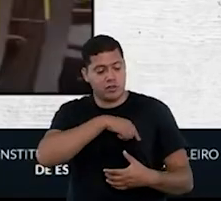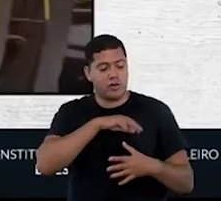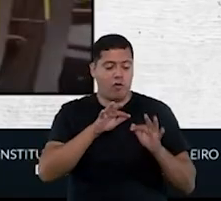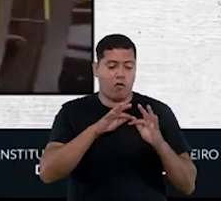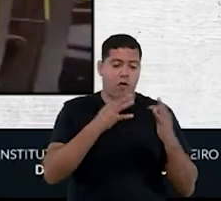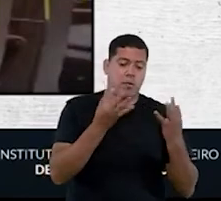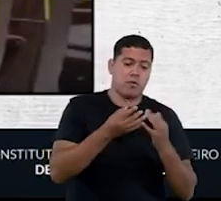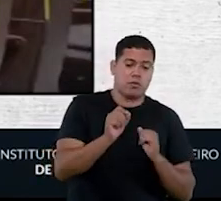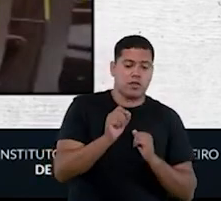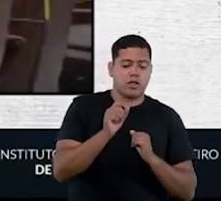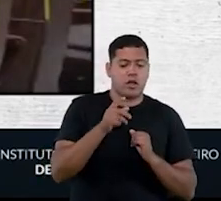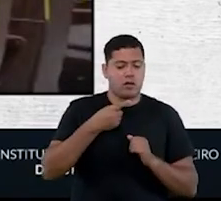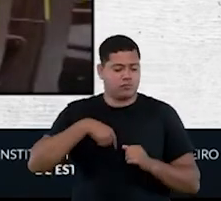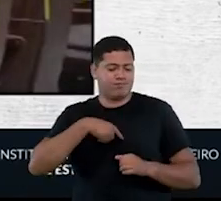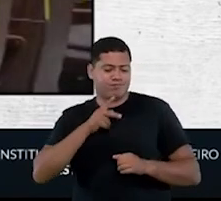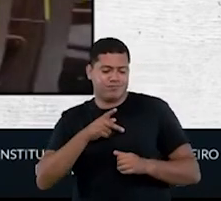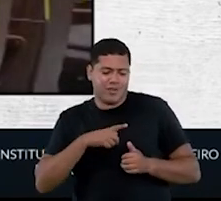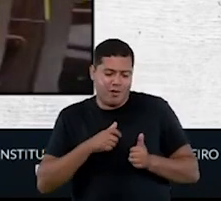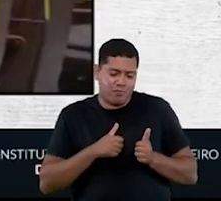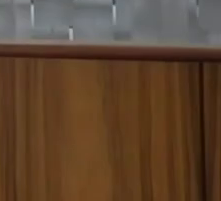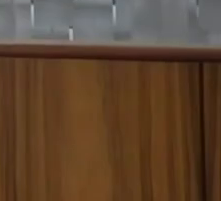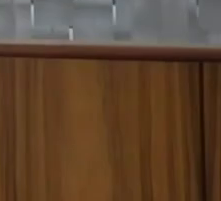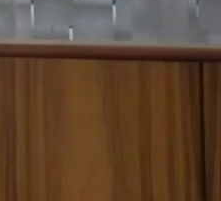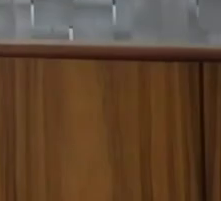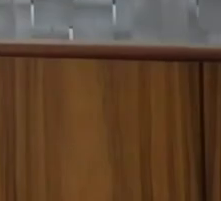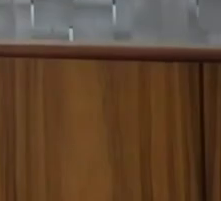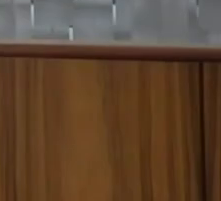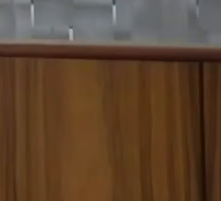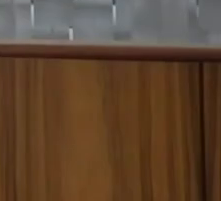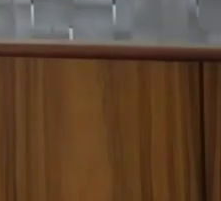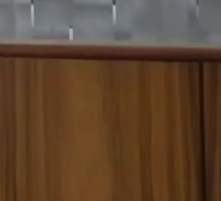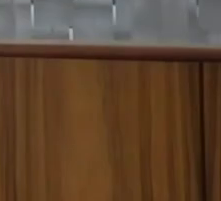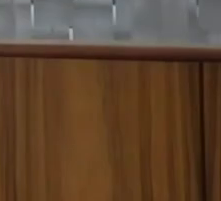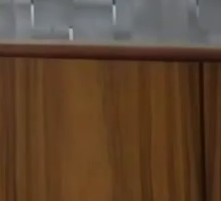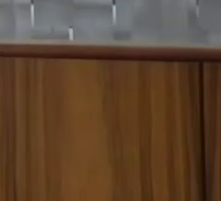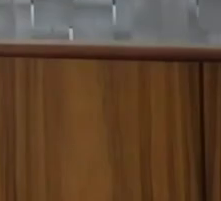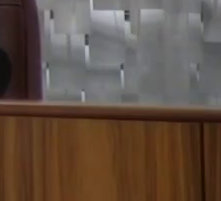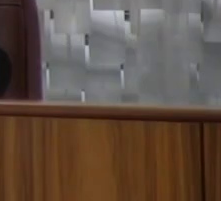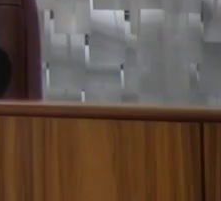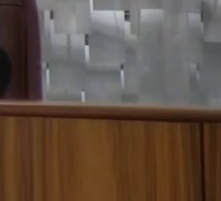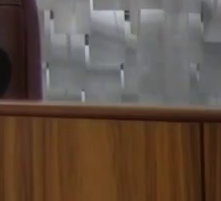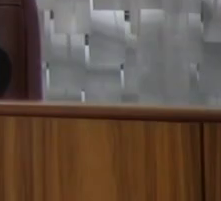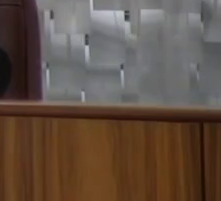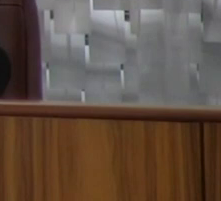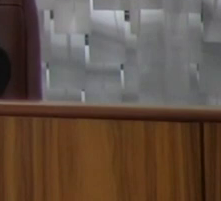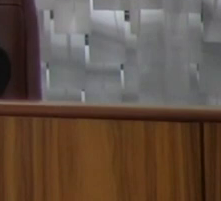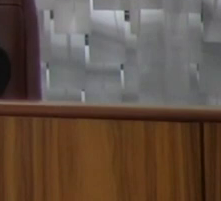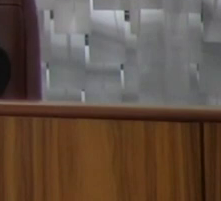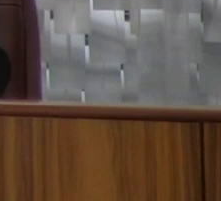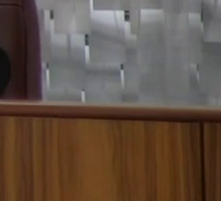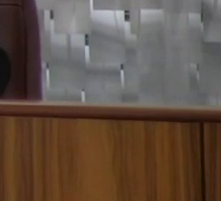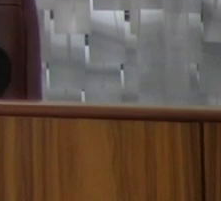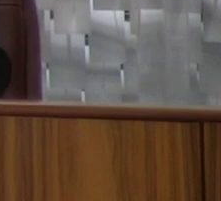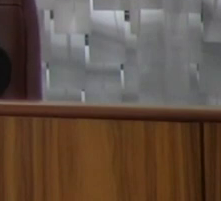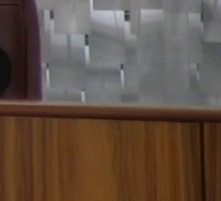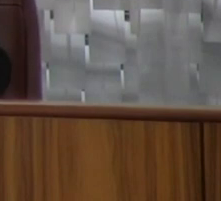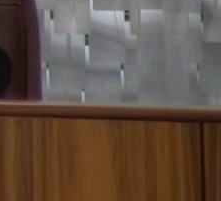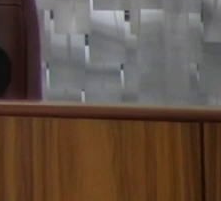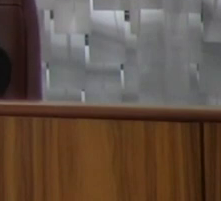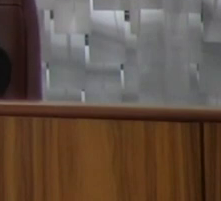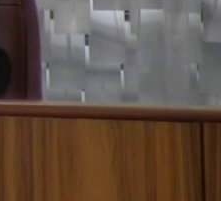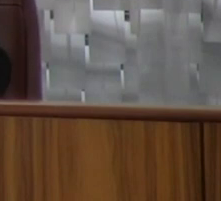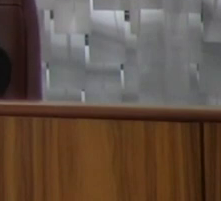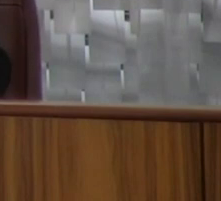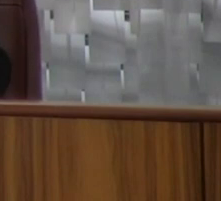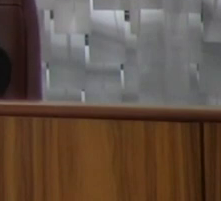debate, serão discutidos temas como o direito internacional e os novos tempos, a herança digital no direito comparado, a